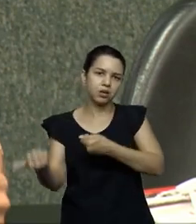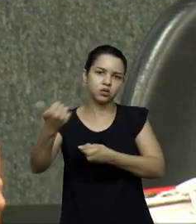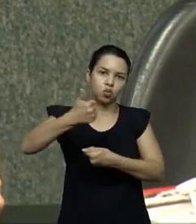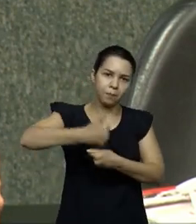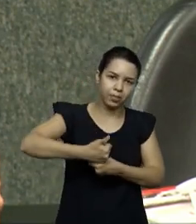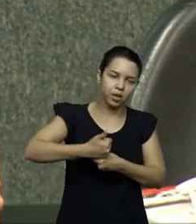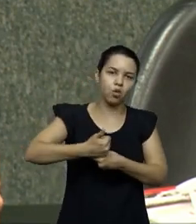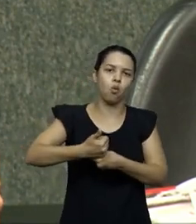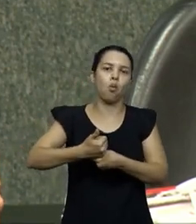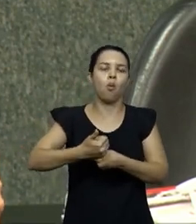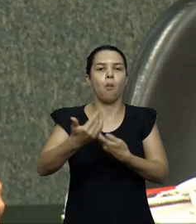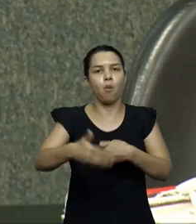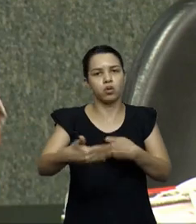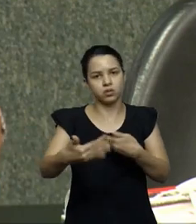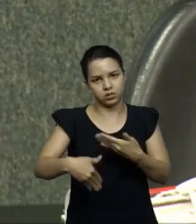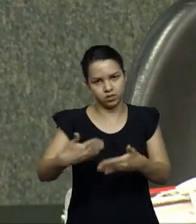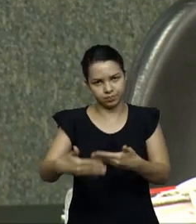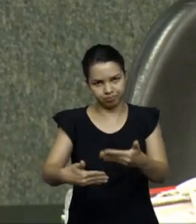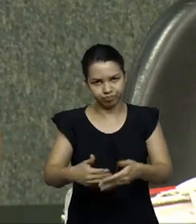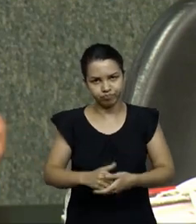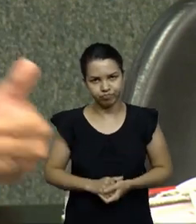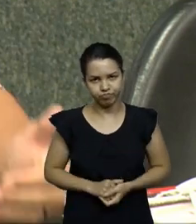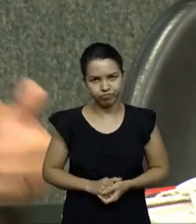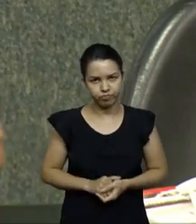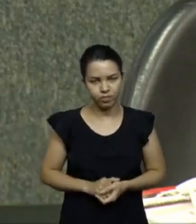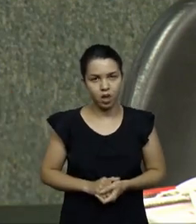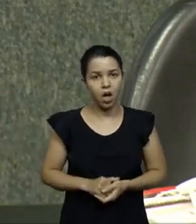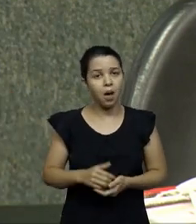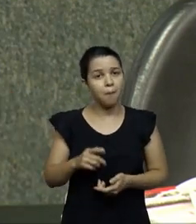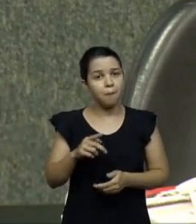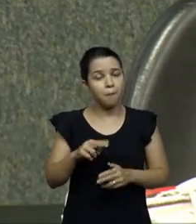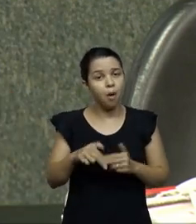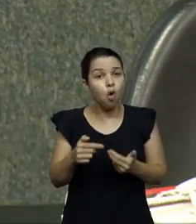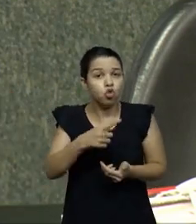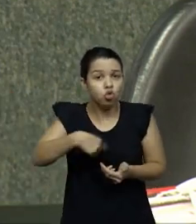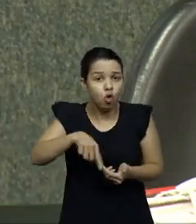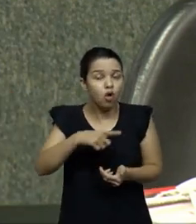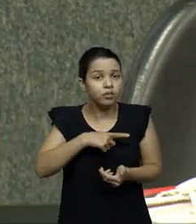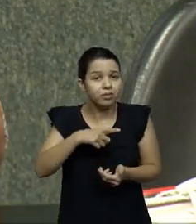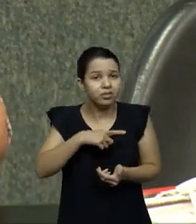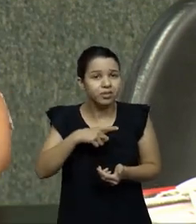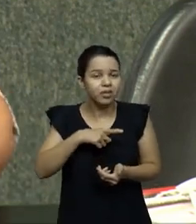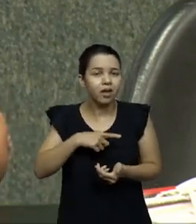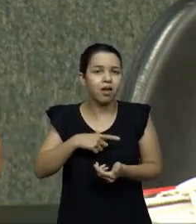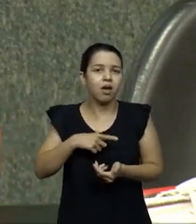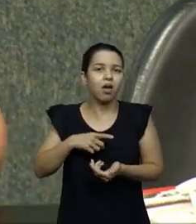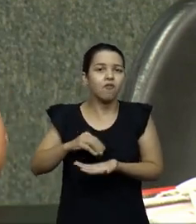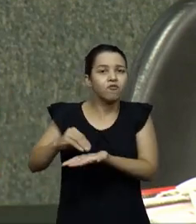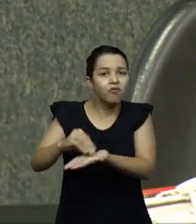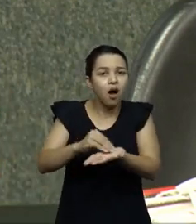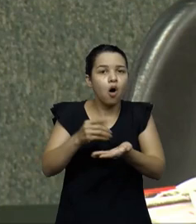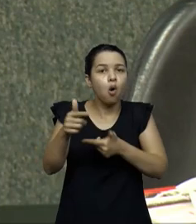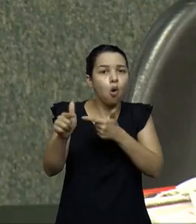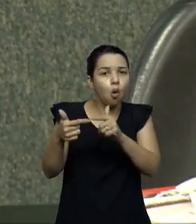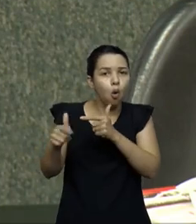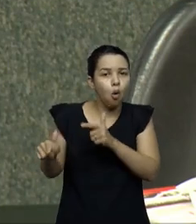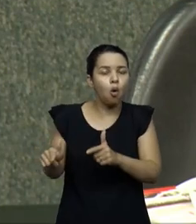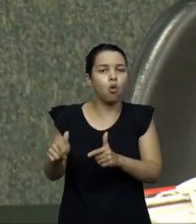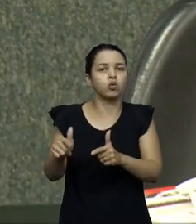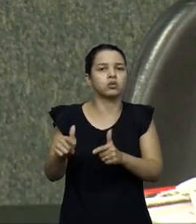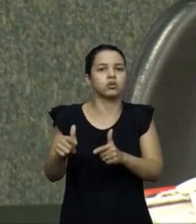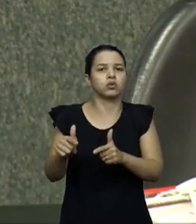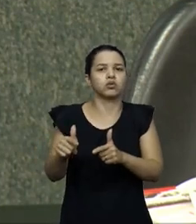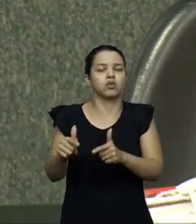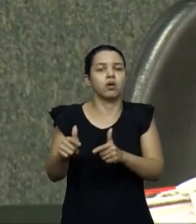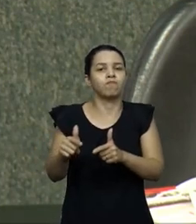porém nós temos demandas que vão além do processo seletivo que estão relacionados com duas questões importantes